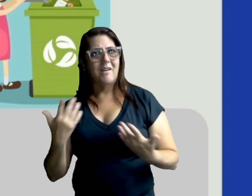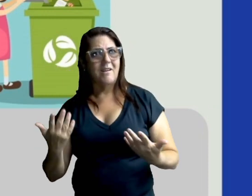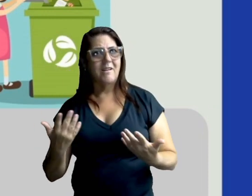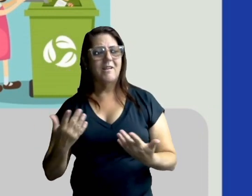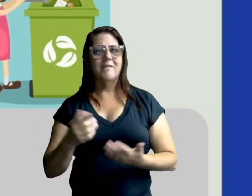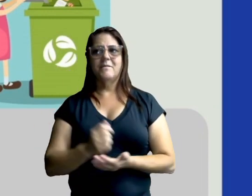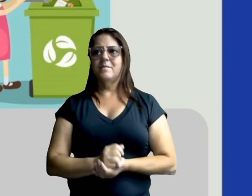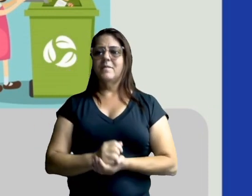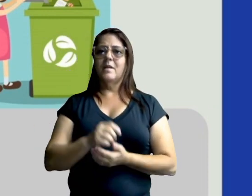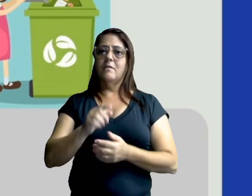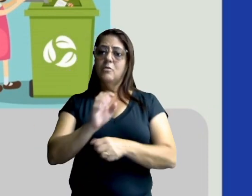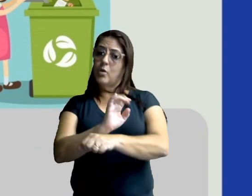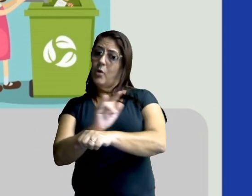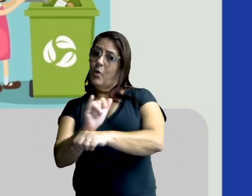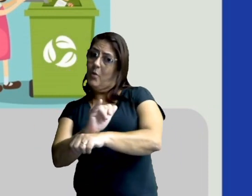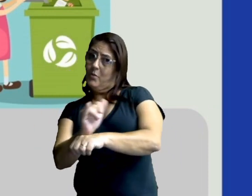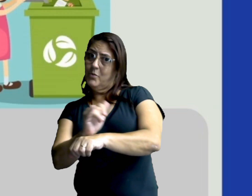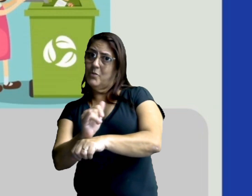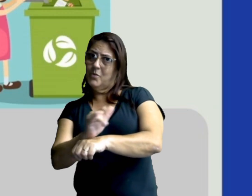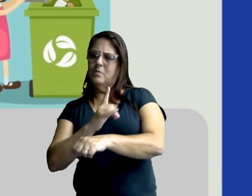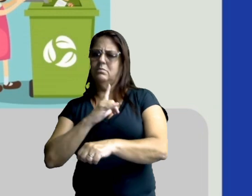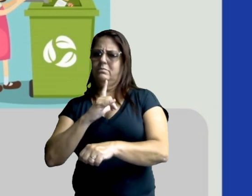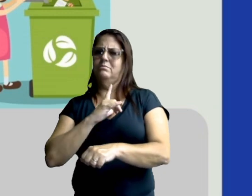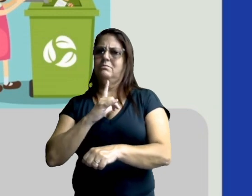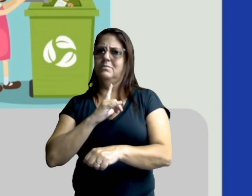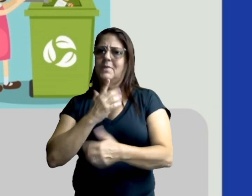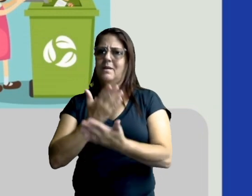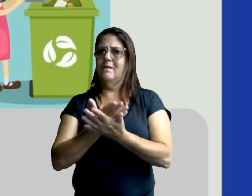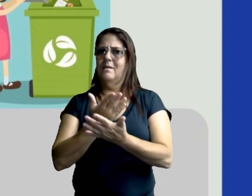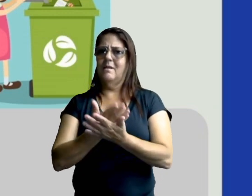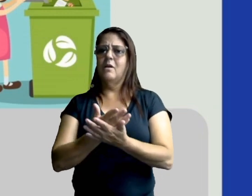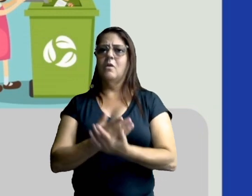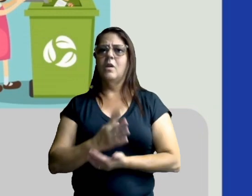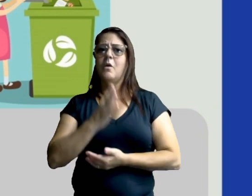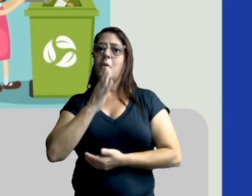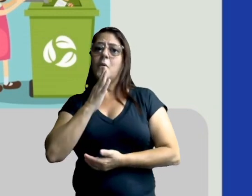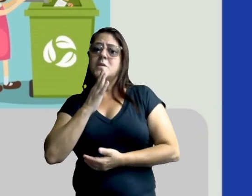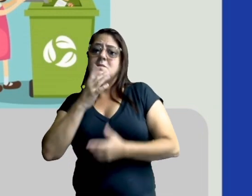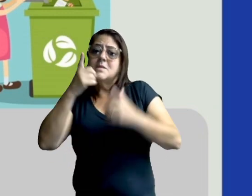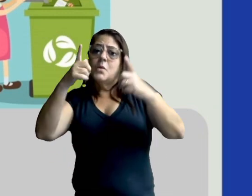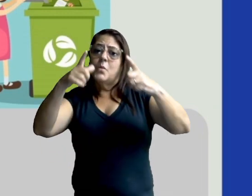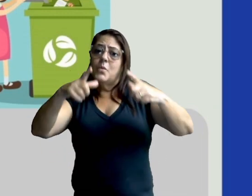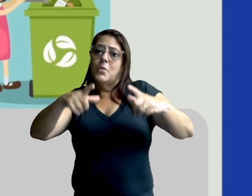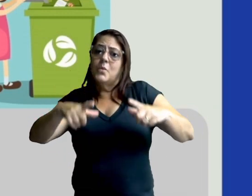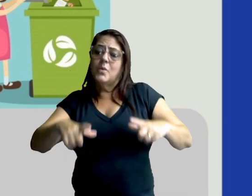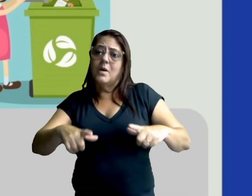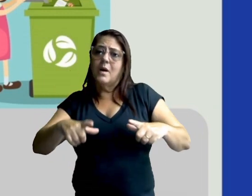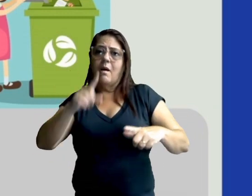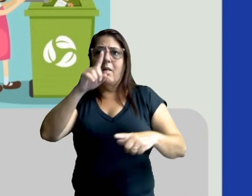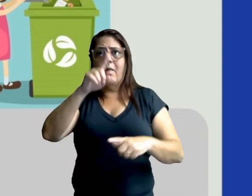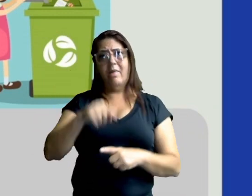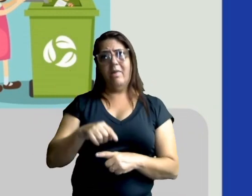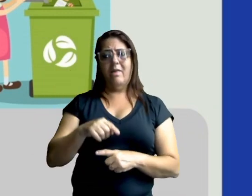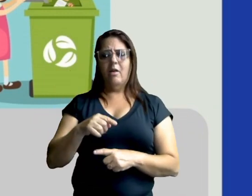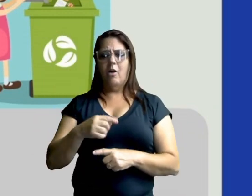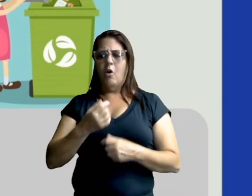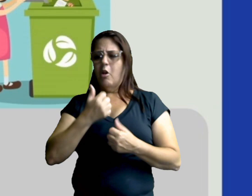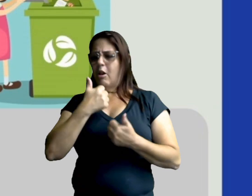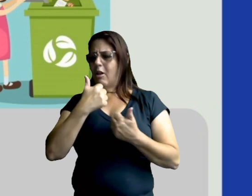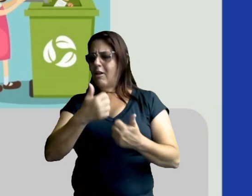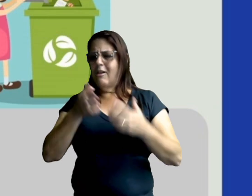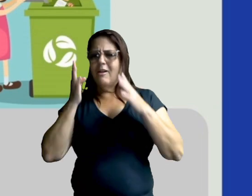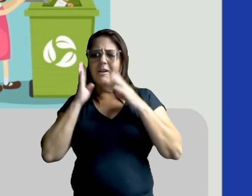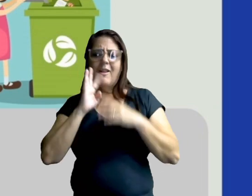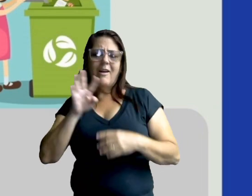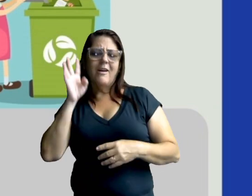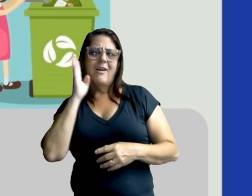Você volta lá no YouTube e você pode procurar essa aulinha, tá? Conhecer o ambiente é uma maneira ótima.